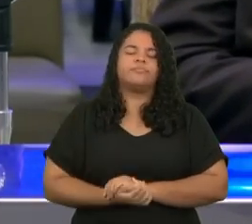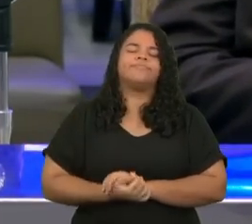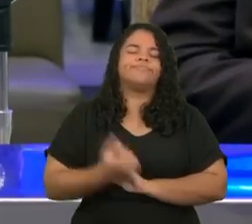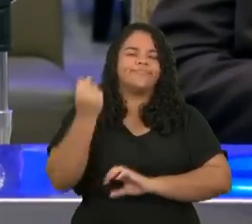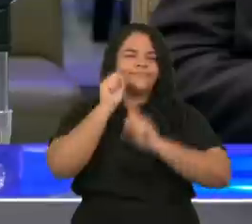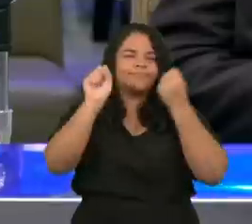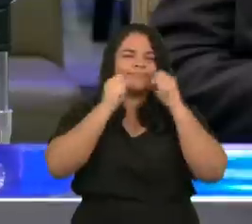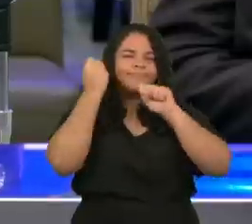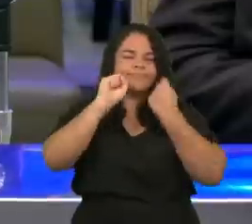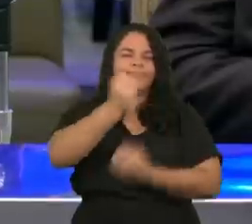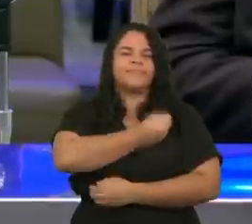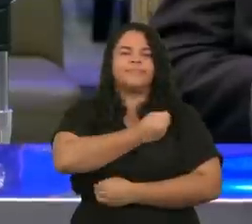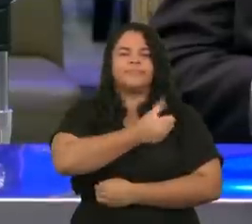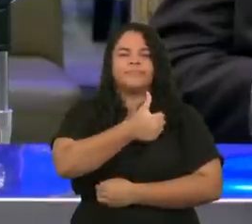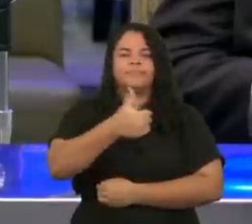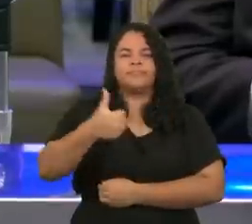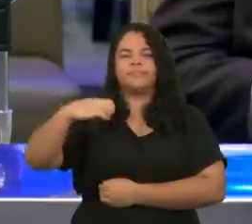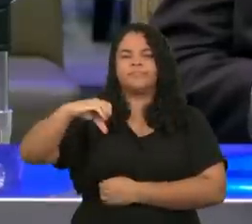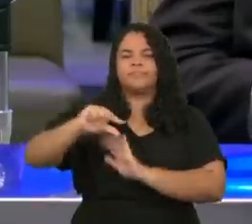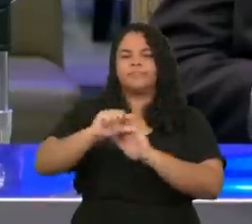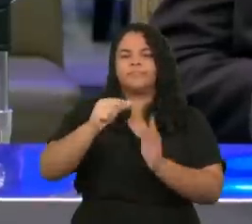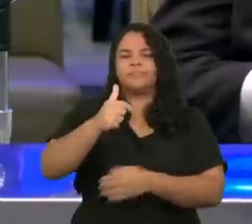119 Versículo 63